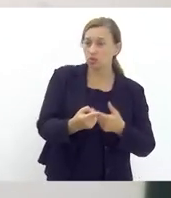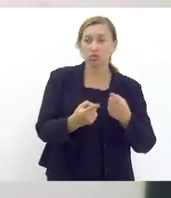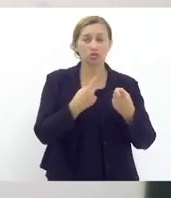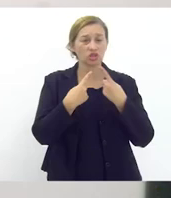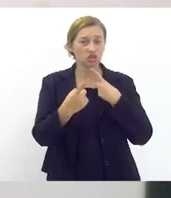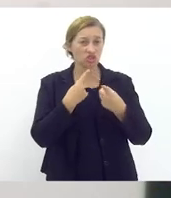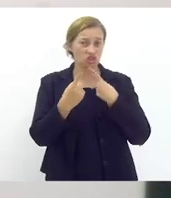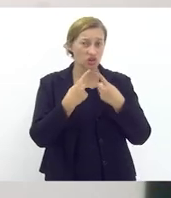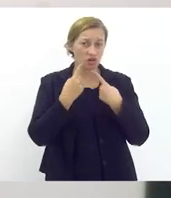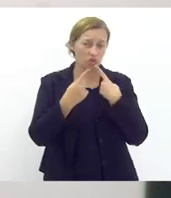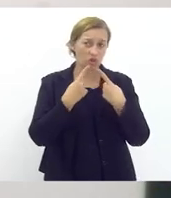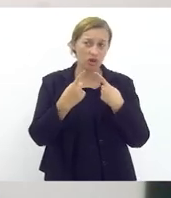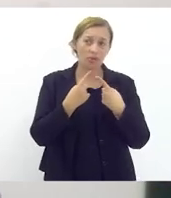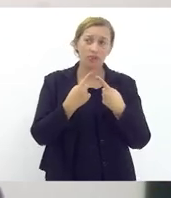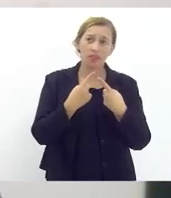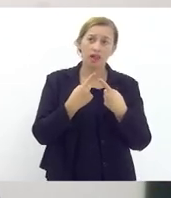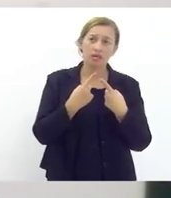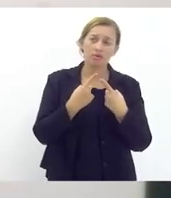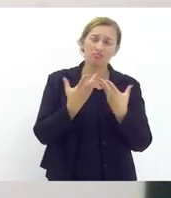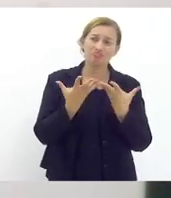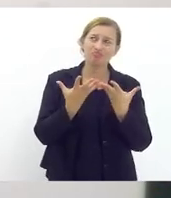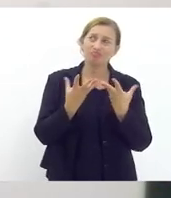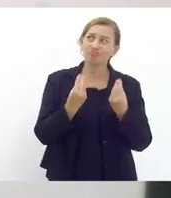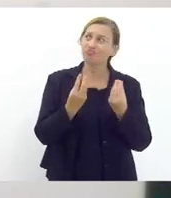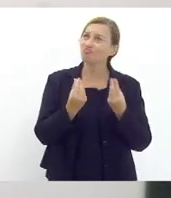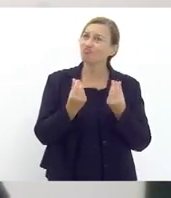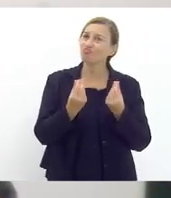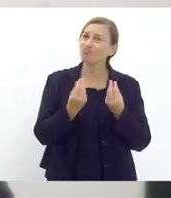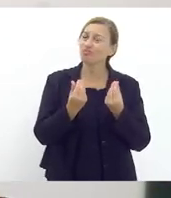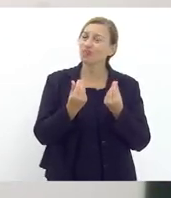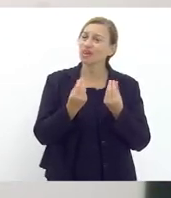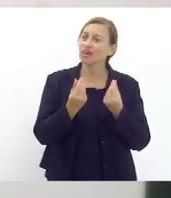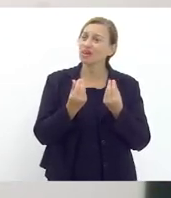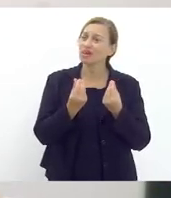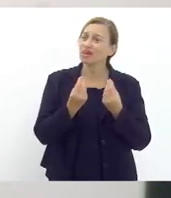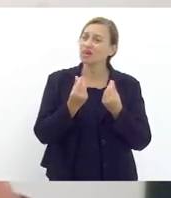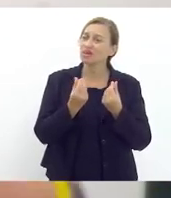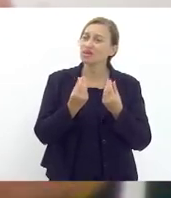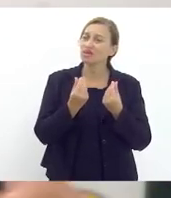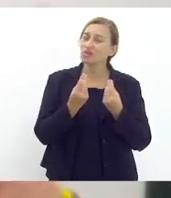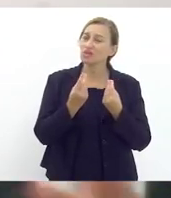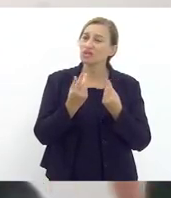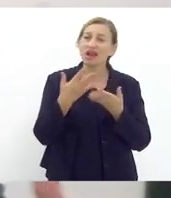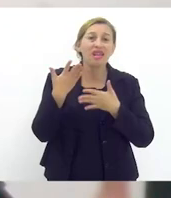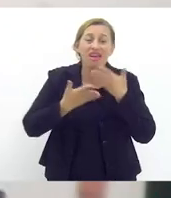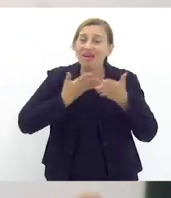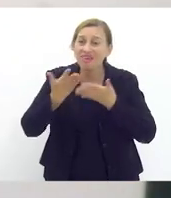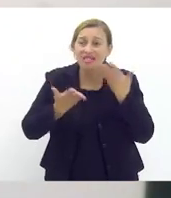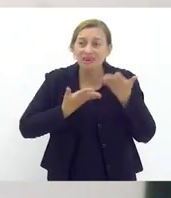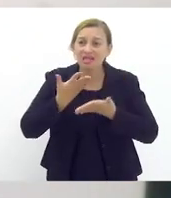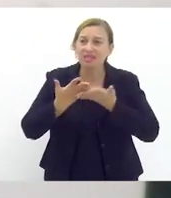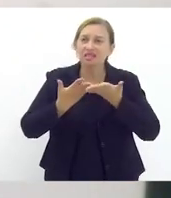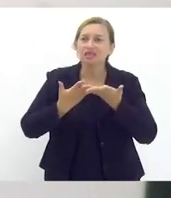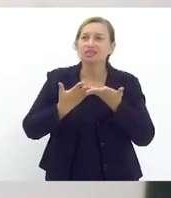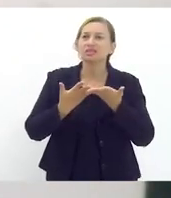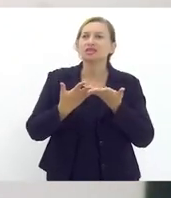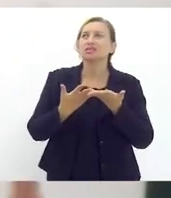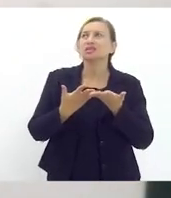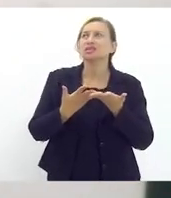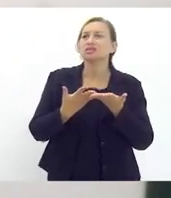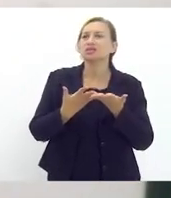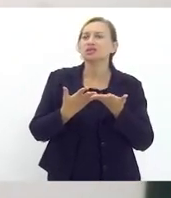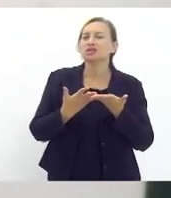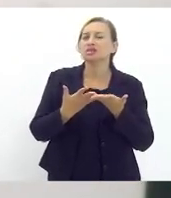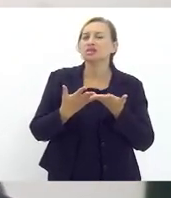muito sobre isso é até assim interessante de ser satisfatório de alguma maneira talvez a melhor eterna nesse momento